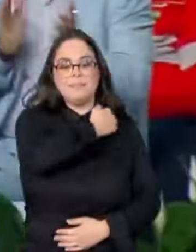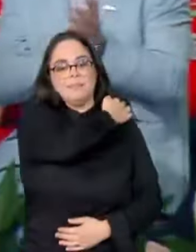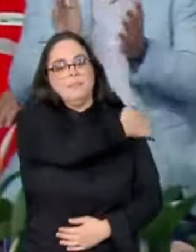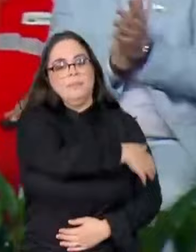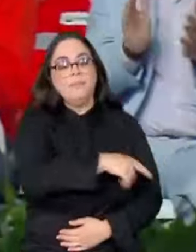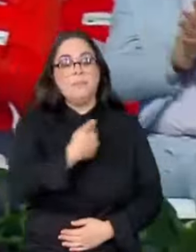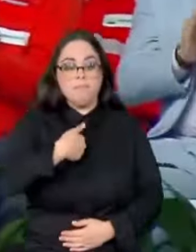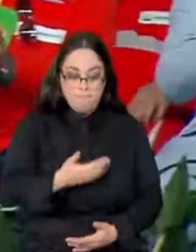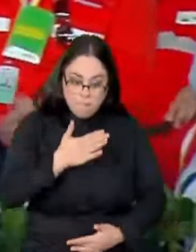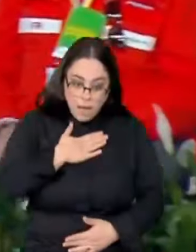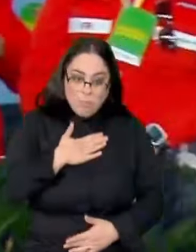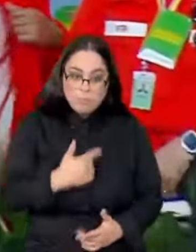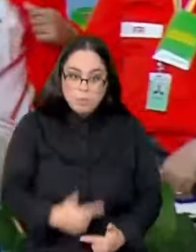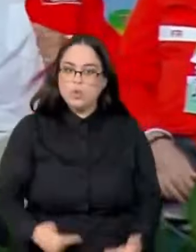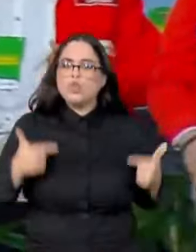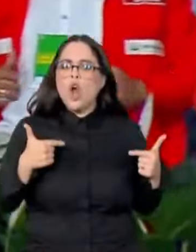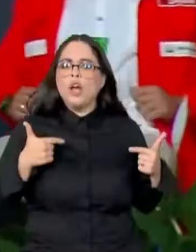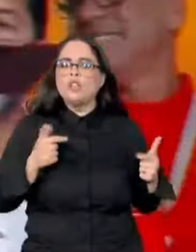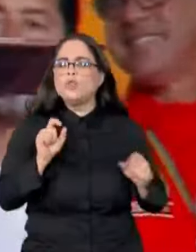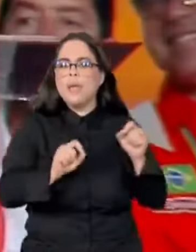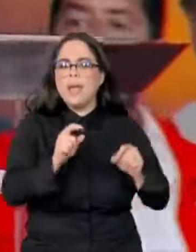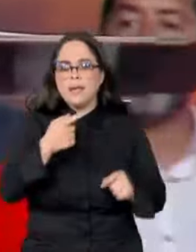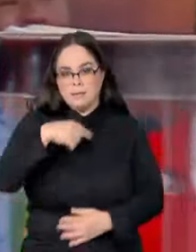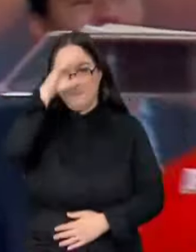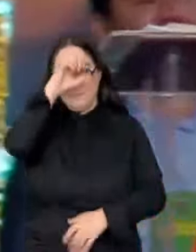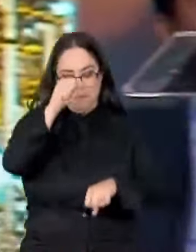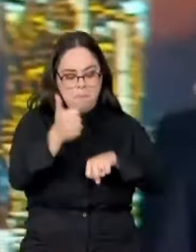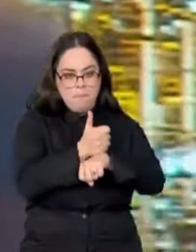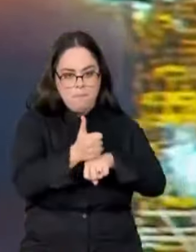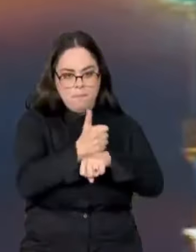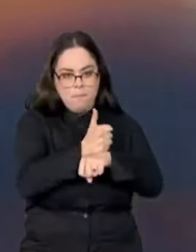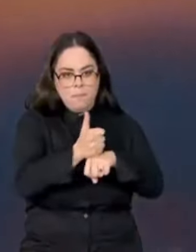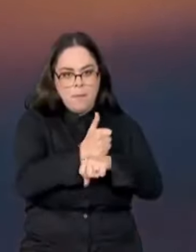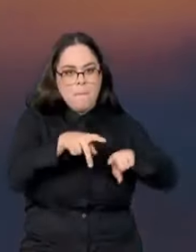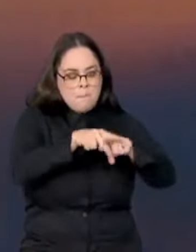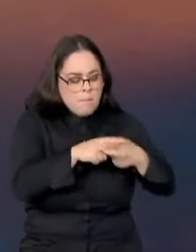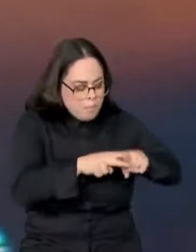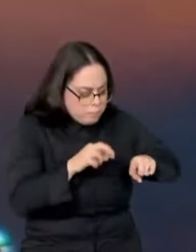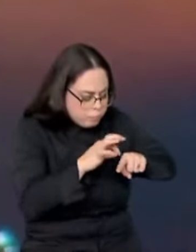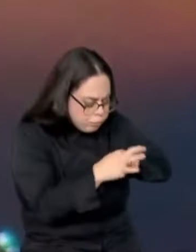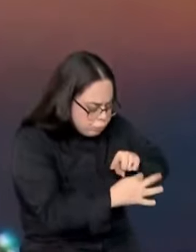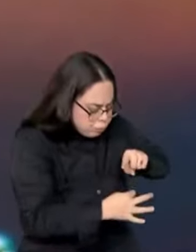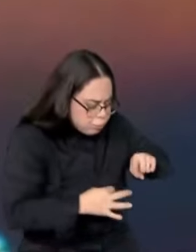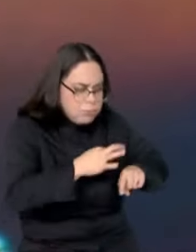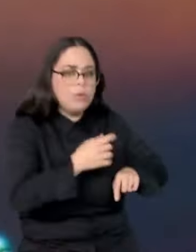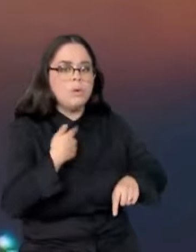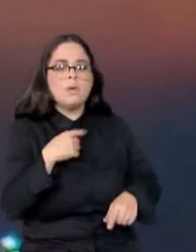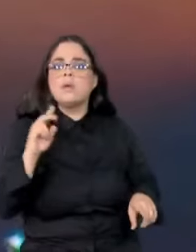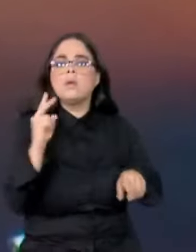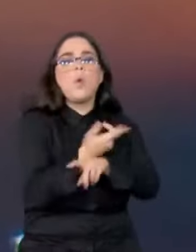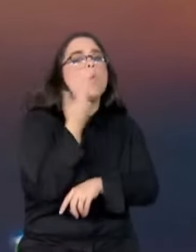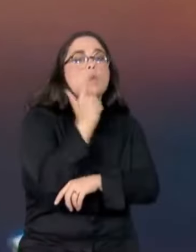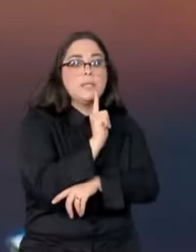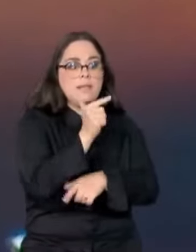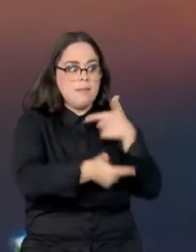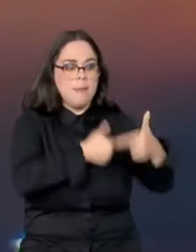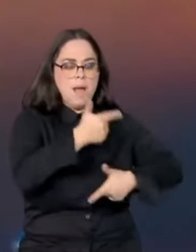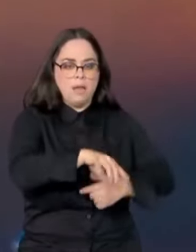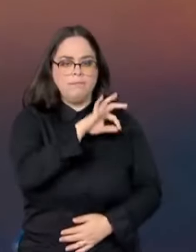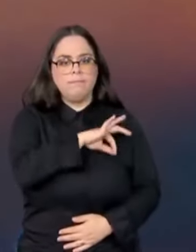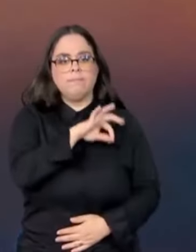Eu tive sorte quando eu aprendi uma profissão de torneiro mecânico e arrumei emprego para ganhar